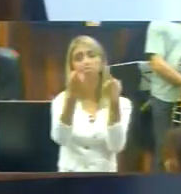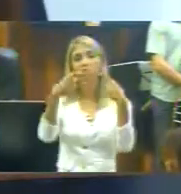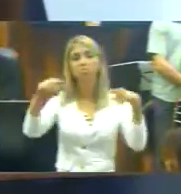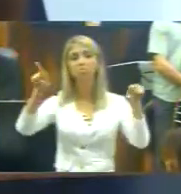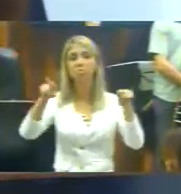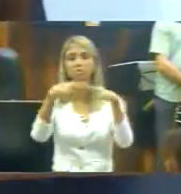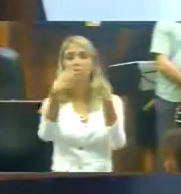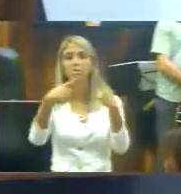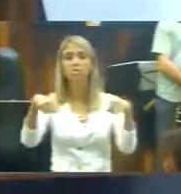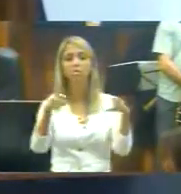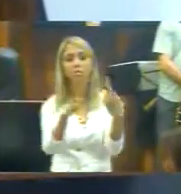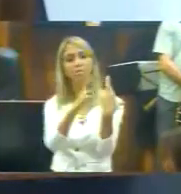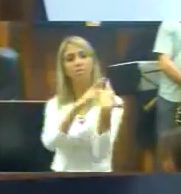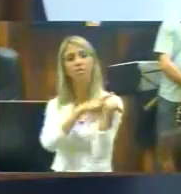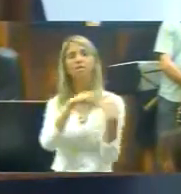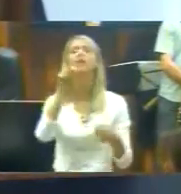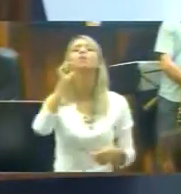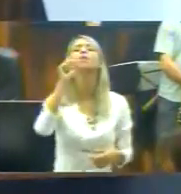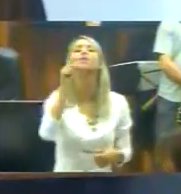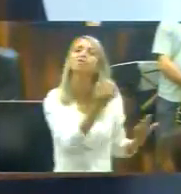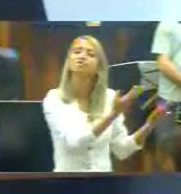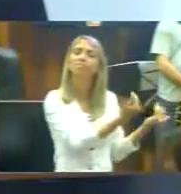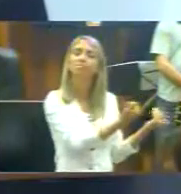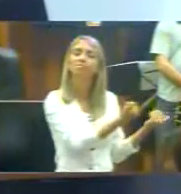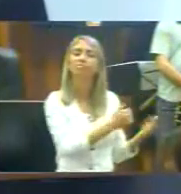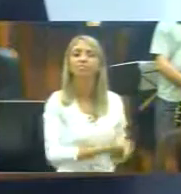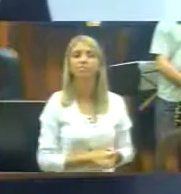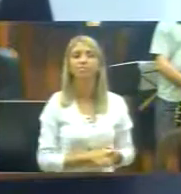de uma canção que representa o que é a juventude.